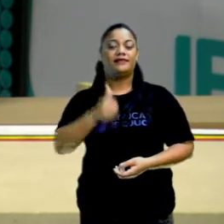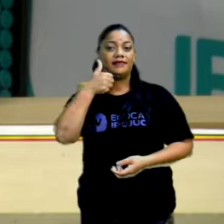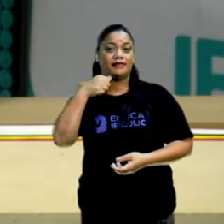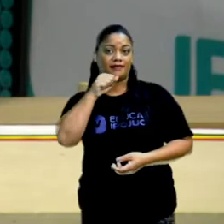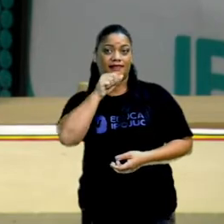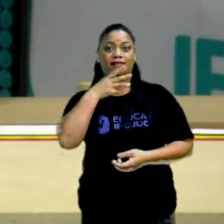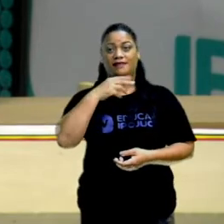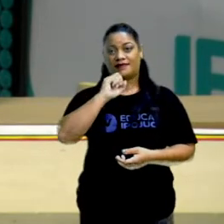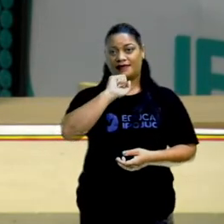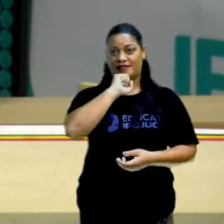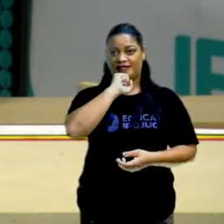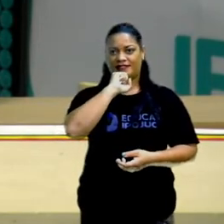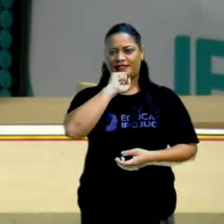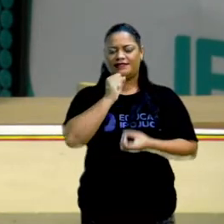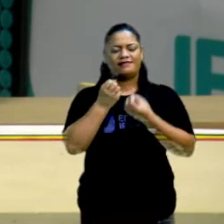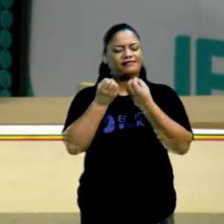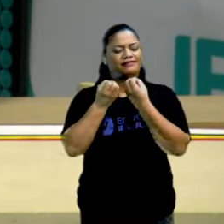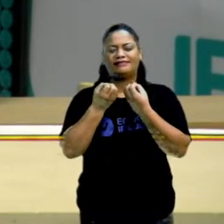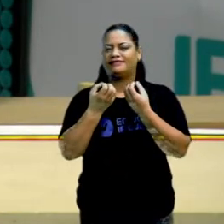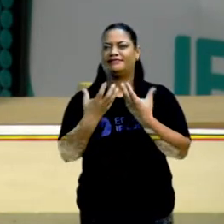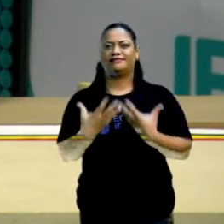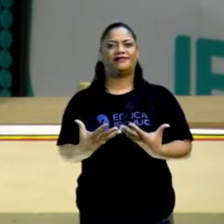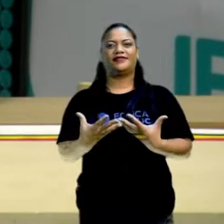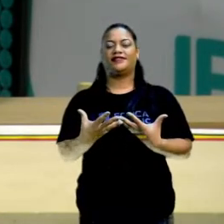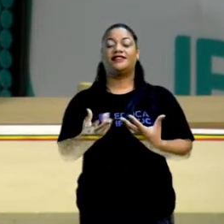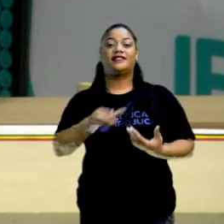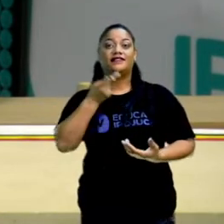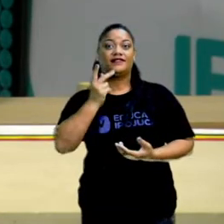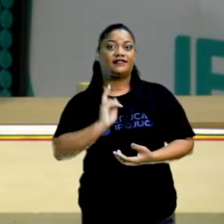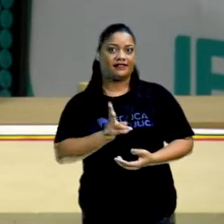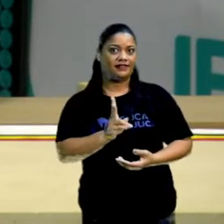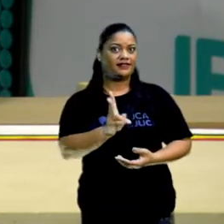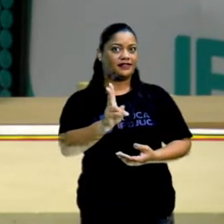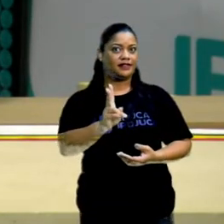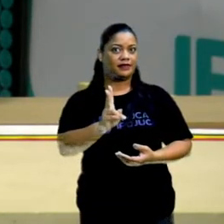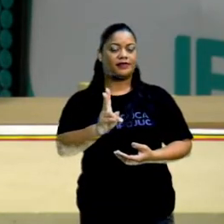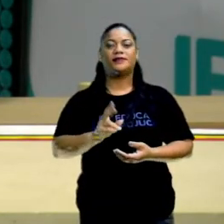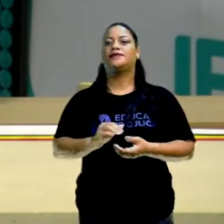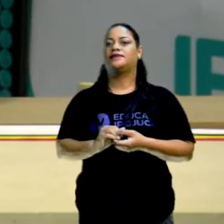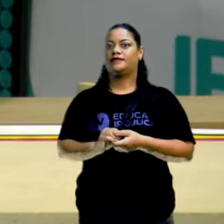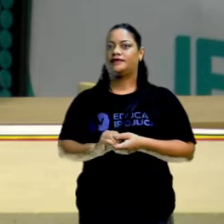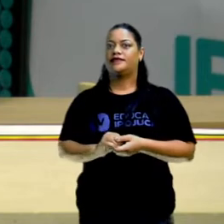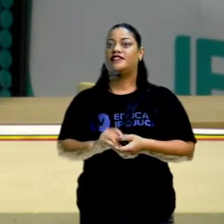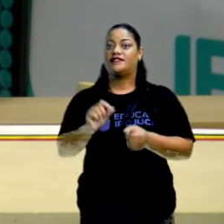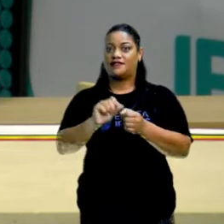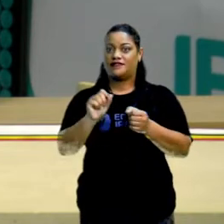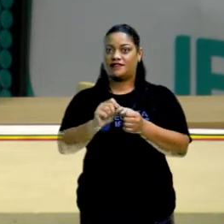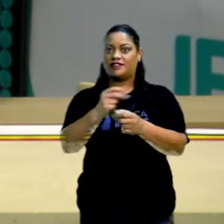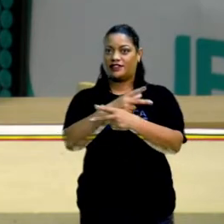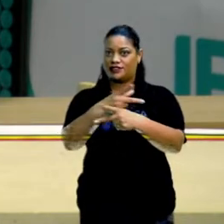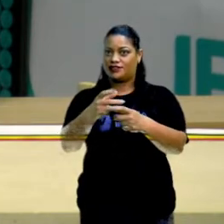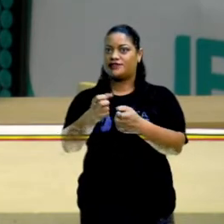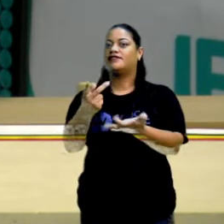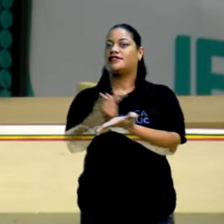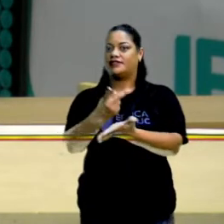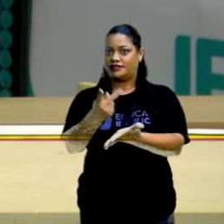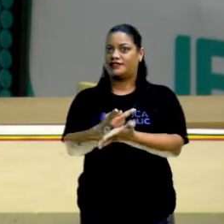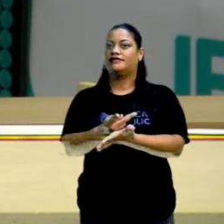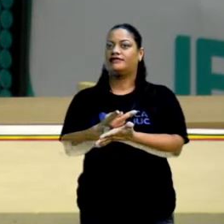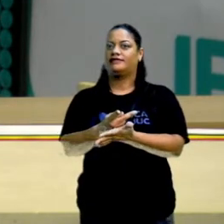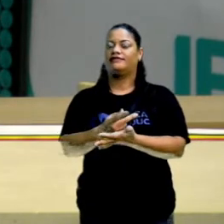Mamãe e papai são ótimos e me dizem quando eu apronto ou faço algo de